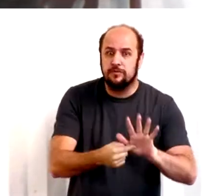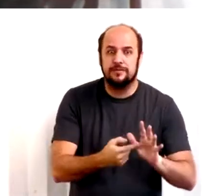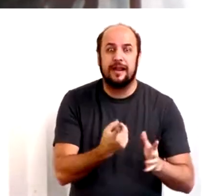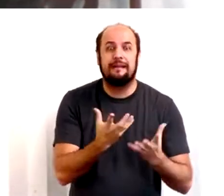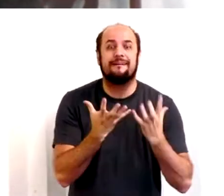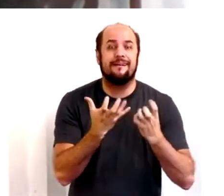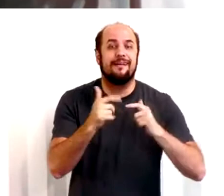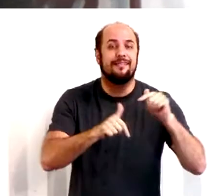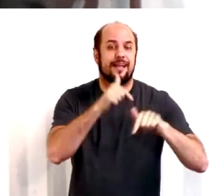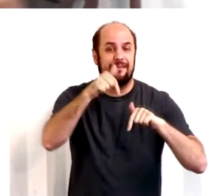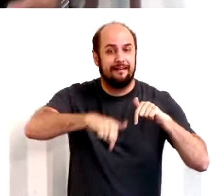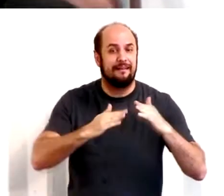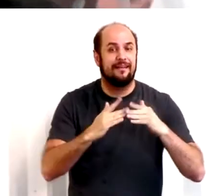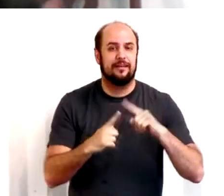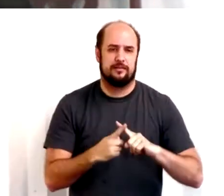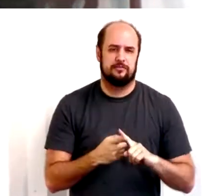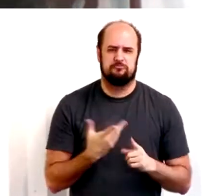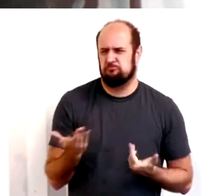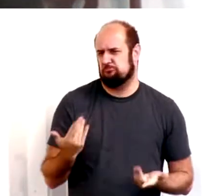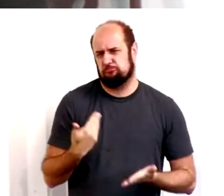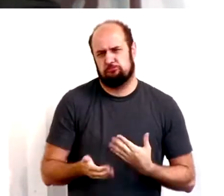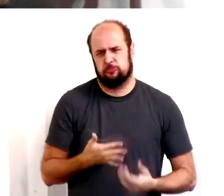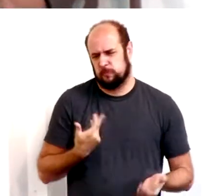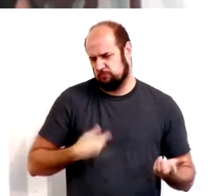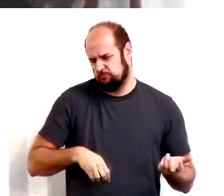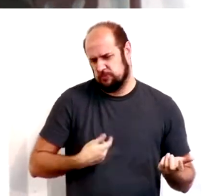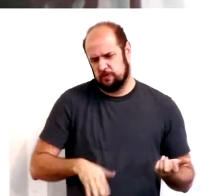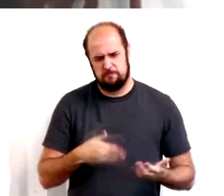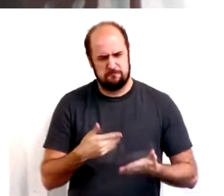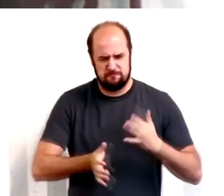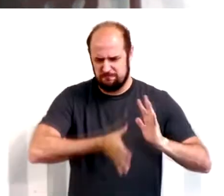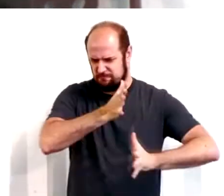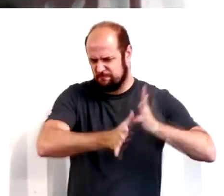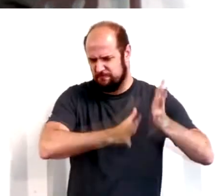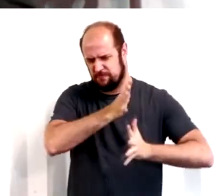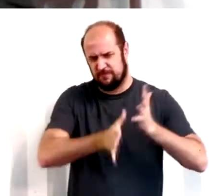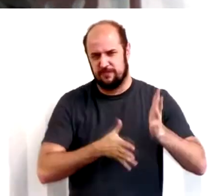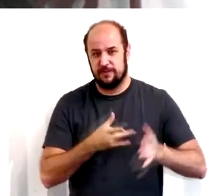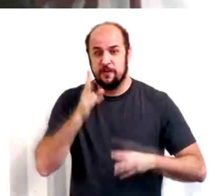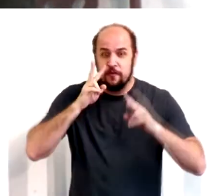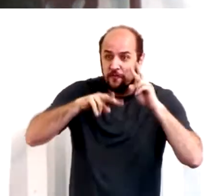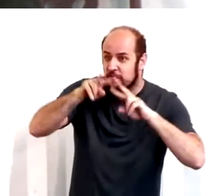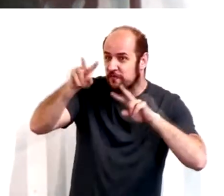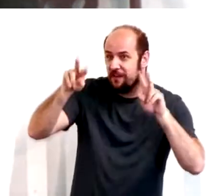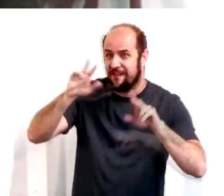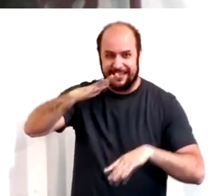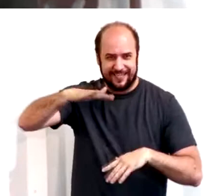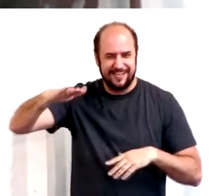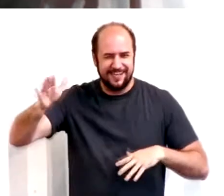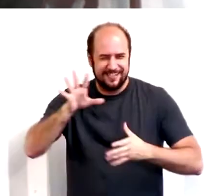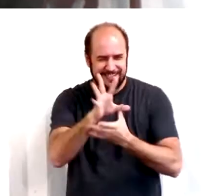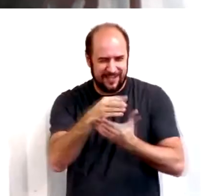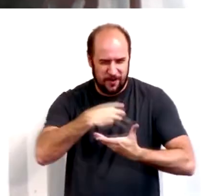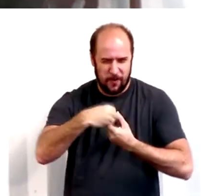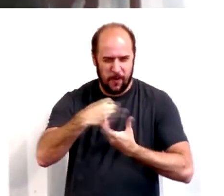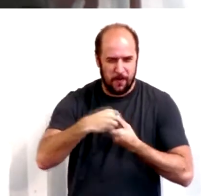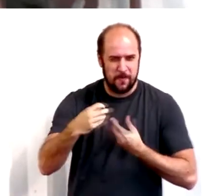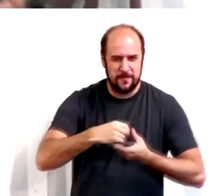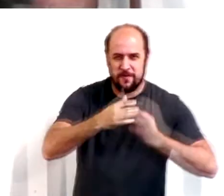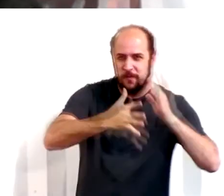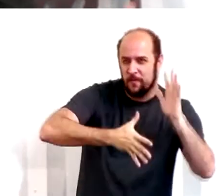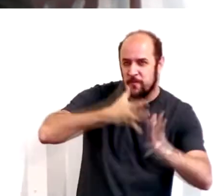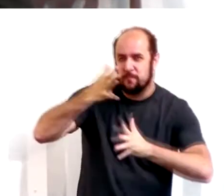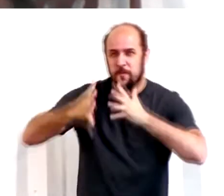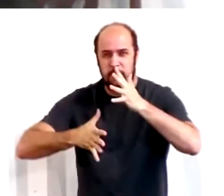vocês querem servir. Seja tocando algum instrumento, seja fazendo libras, né? Eu vejo algumas crianças e